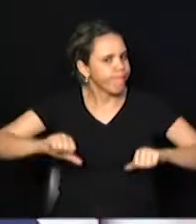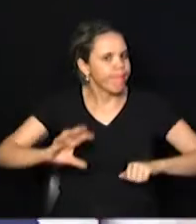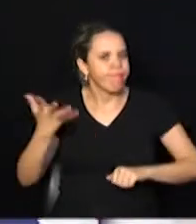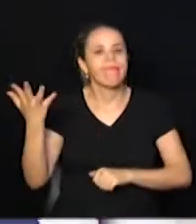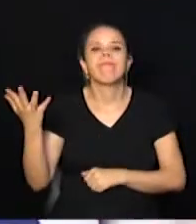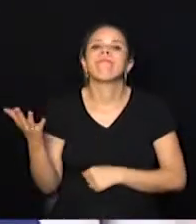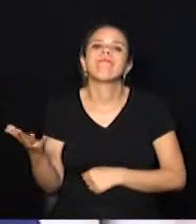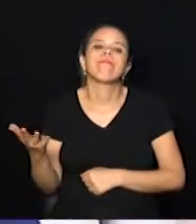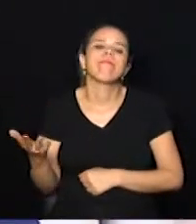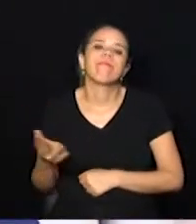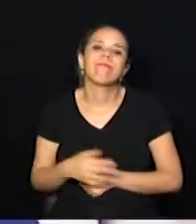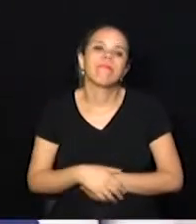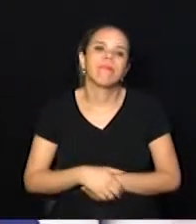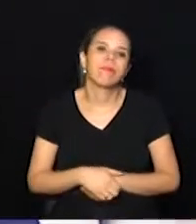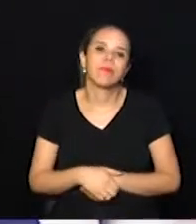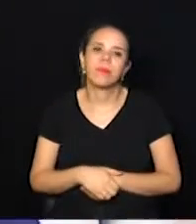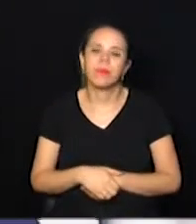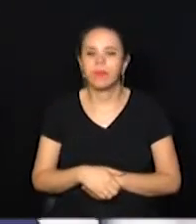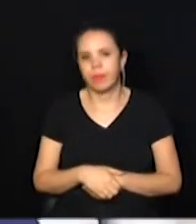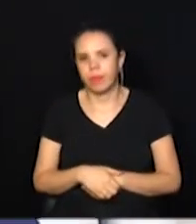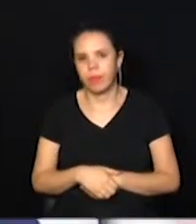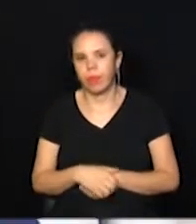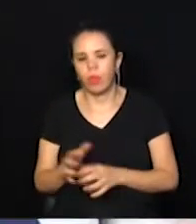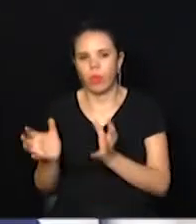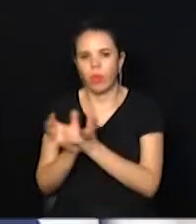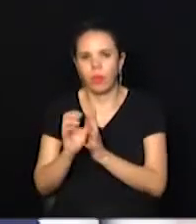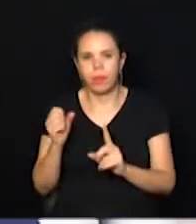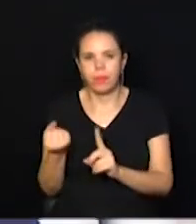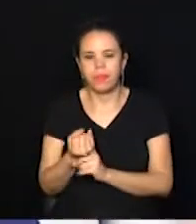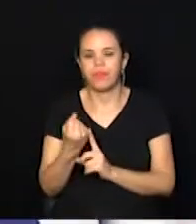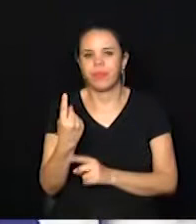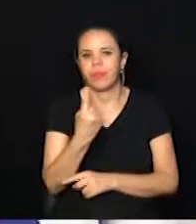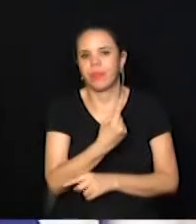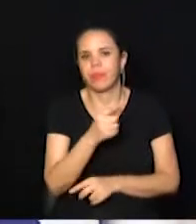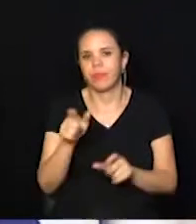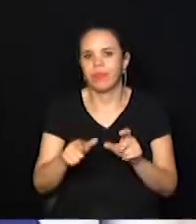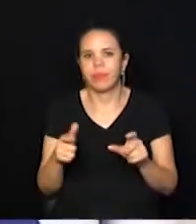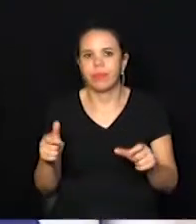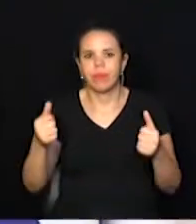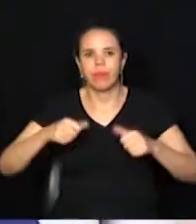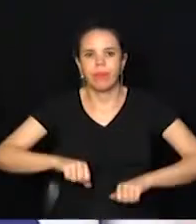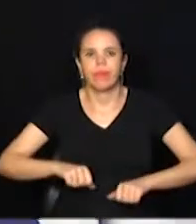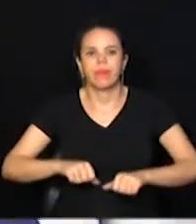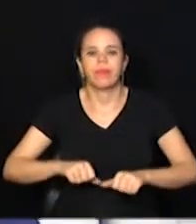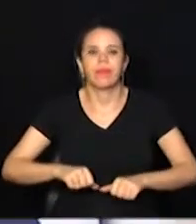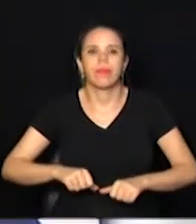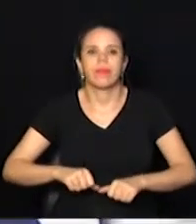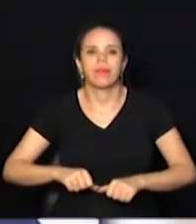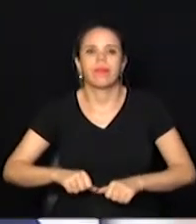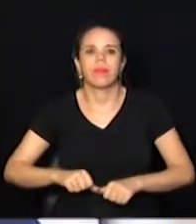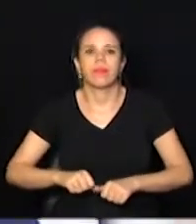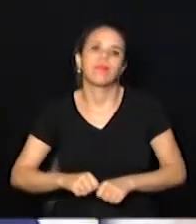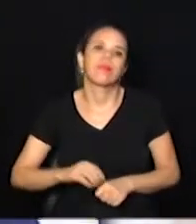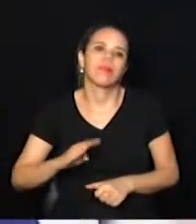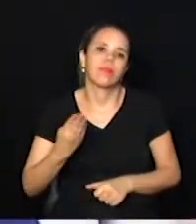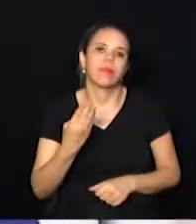acontecer do ponto de vista coletivo, social, individual, da pior face que a